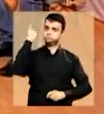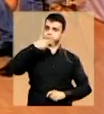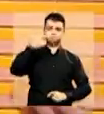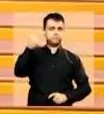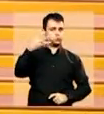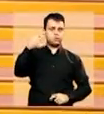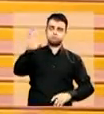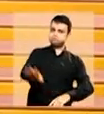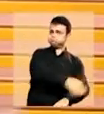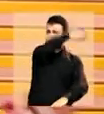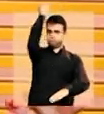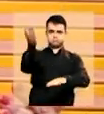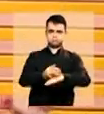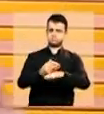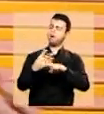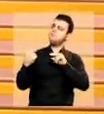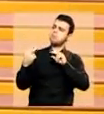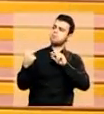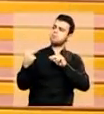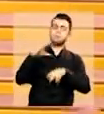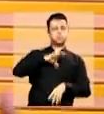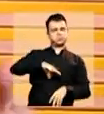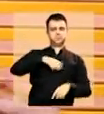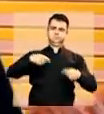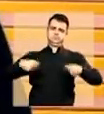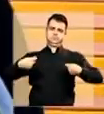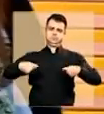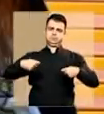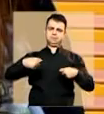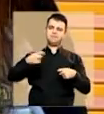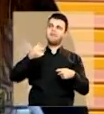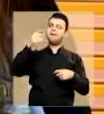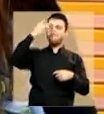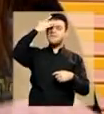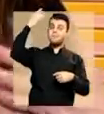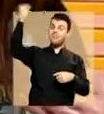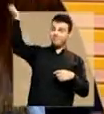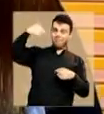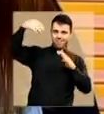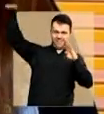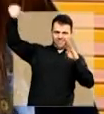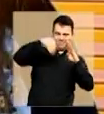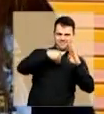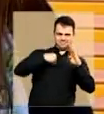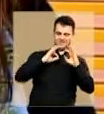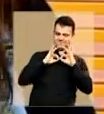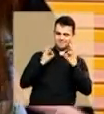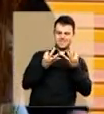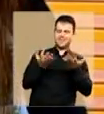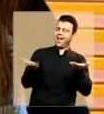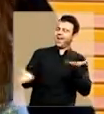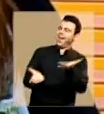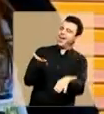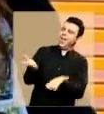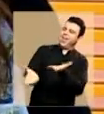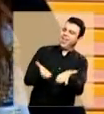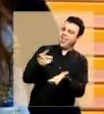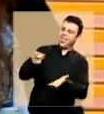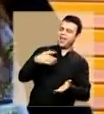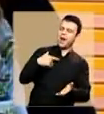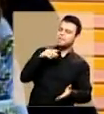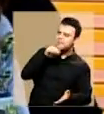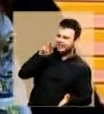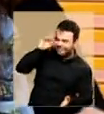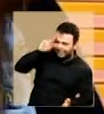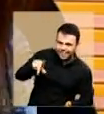horas. Então, às vezes, a família quer receber tão bem, né? Exatamente. Então, vamos lá, acaba oferecendo